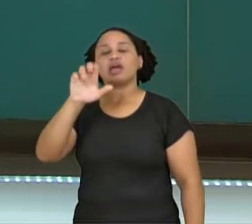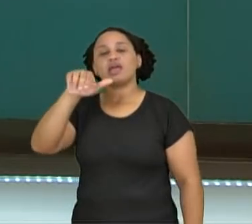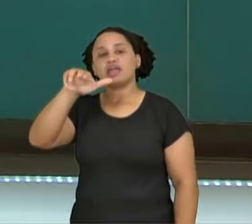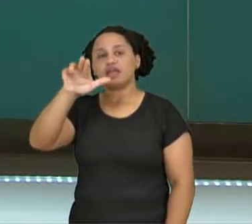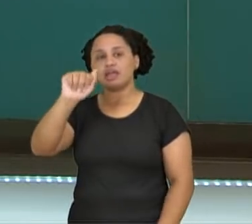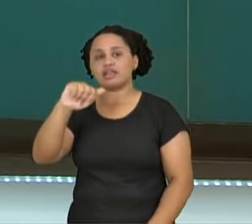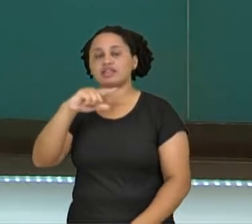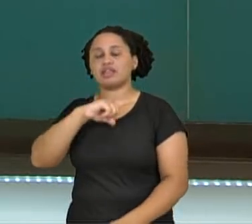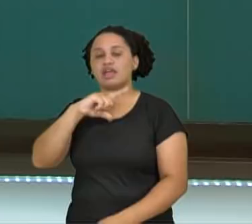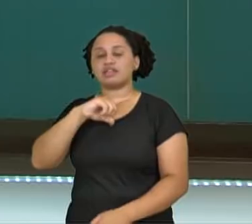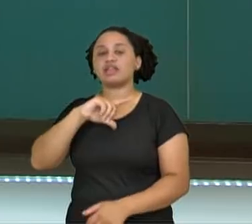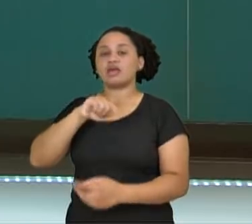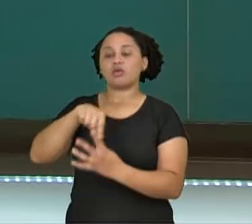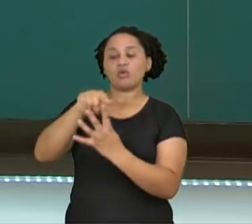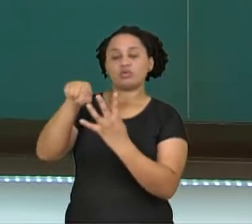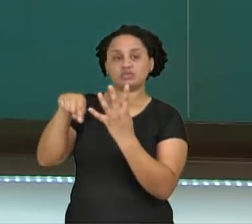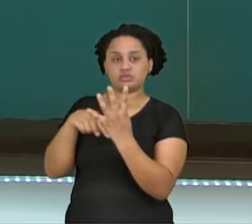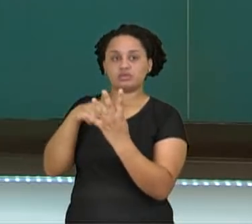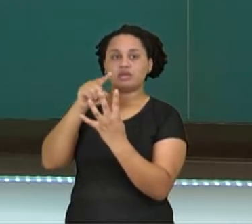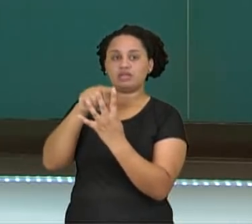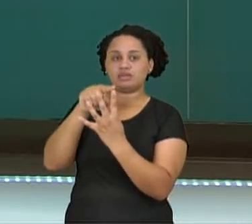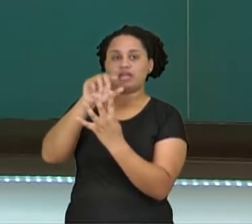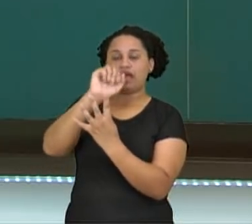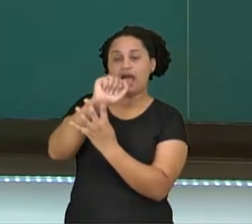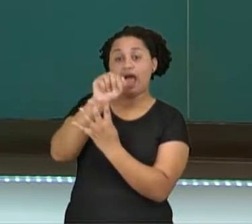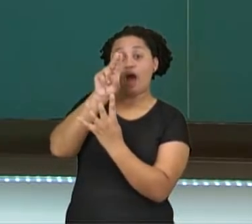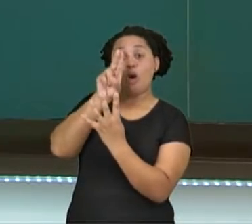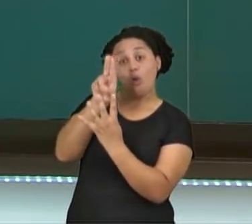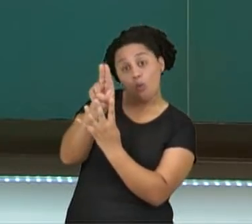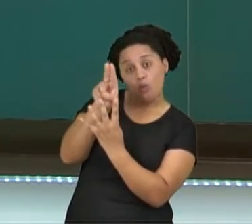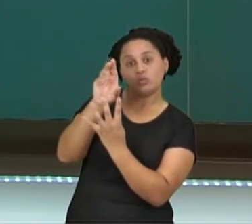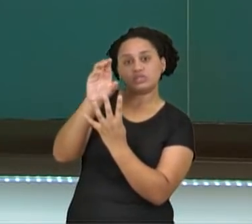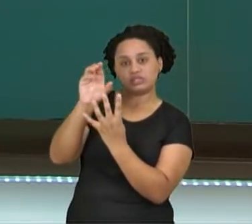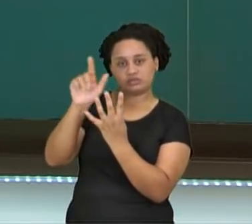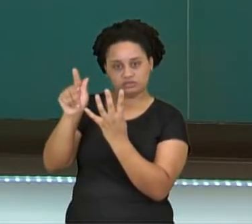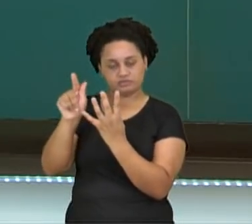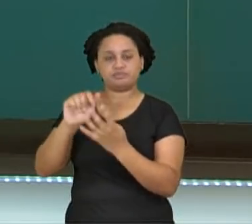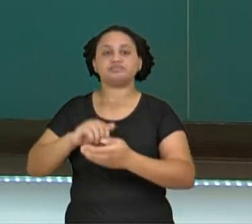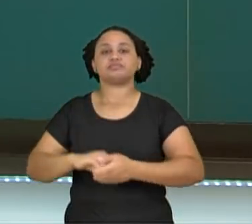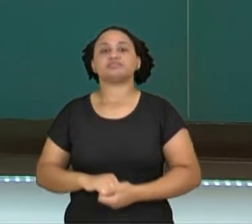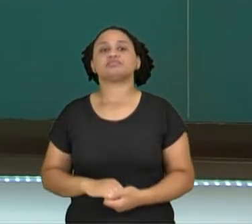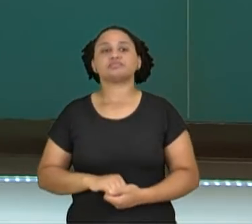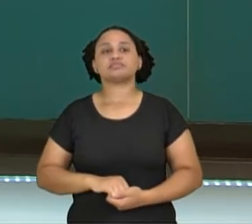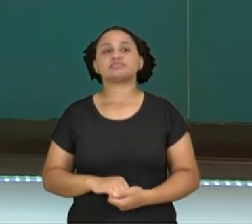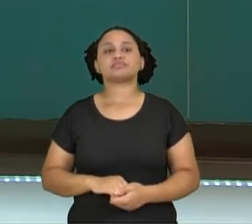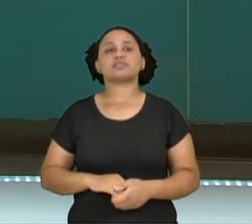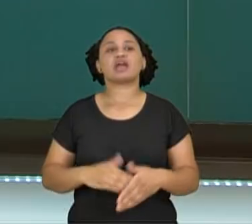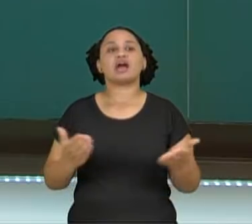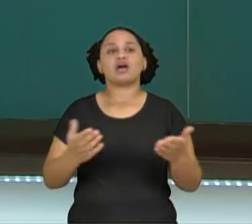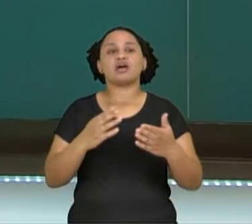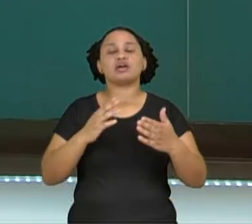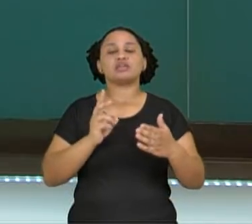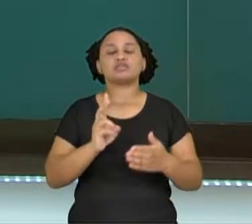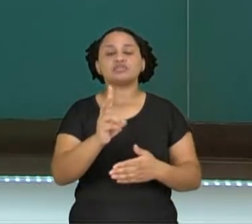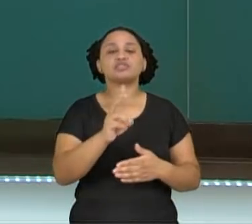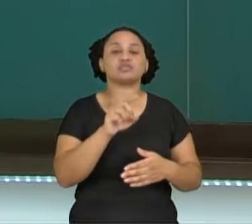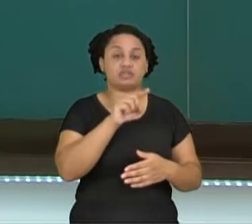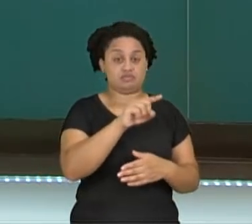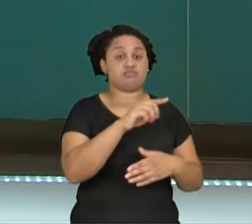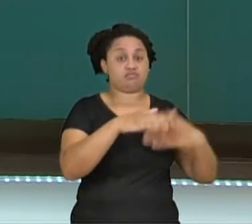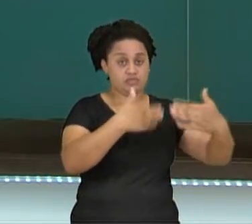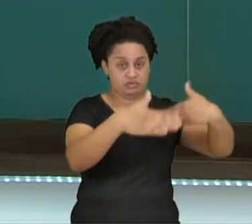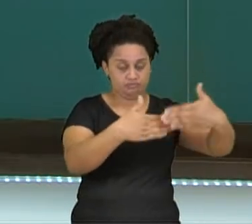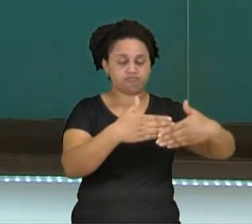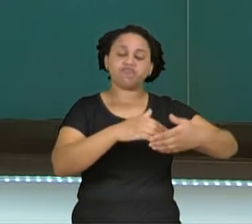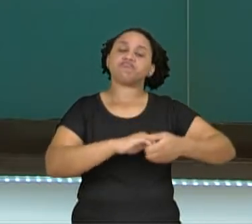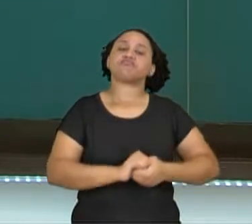RNA, a gente muda a timina por uma uracila, tudo bem? Olha só, agora, continuando aqui o processo de